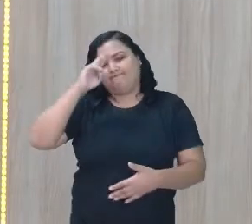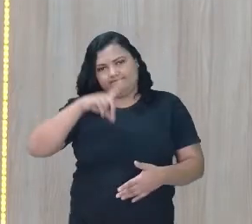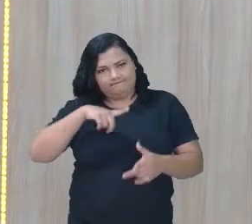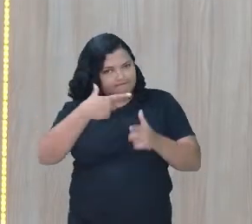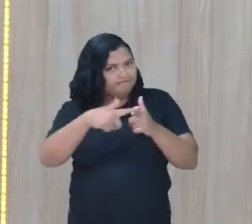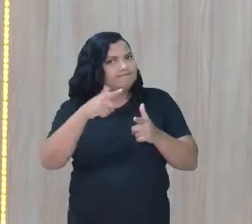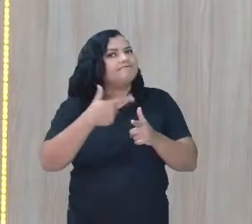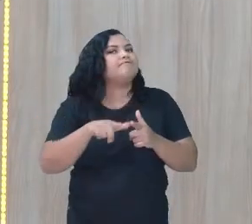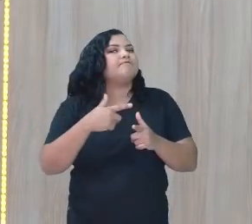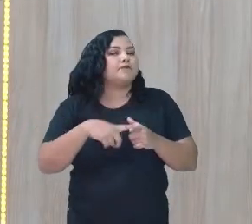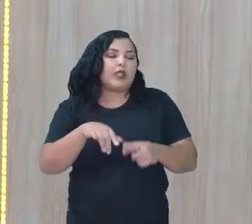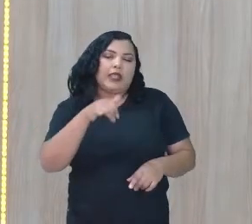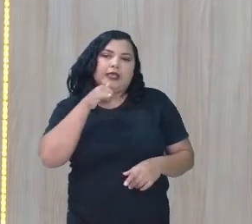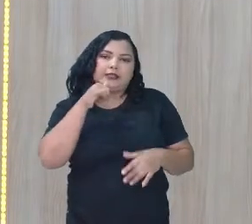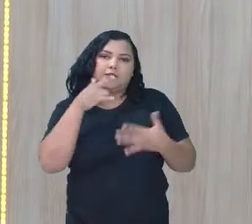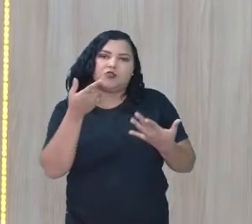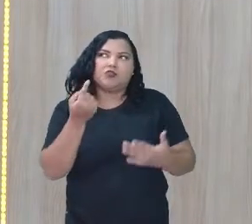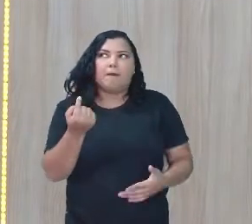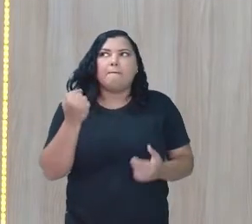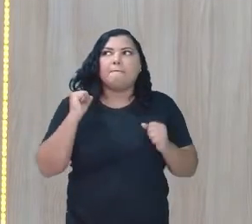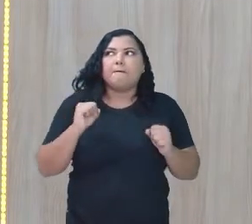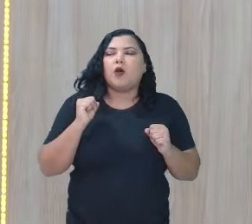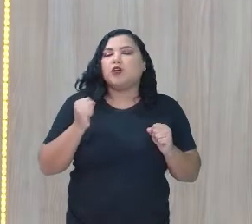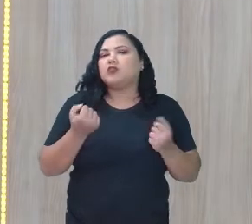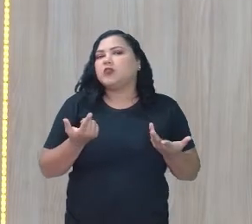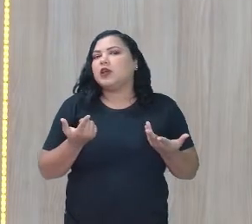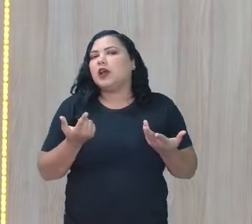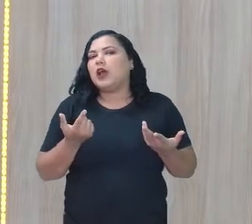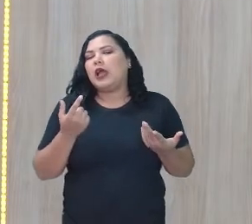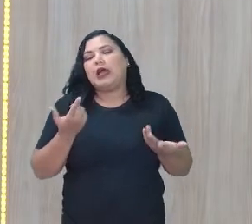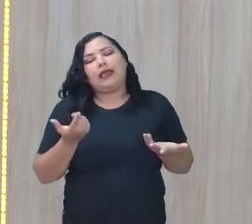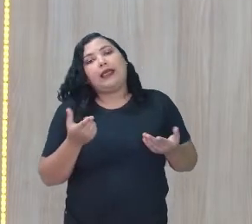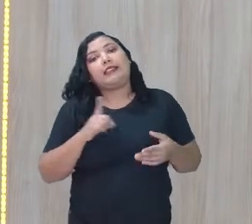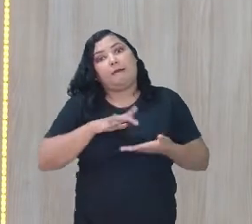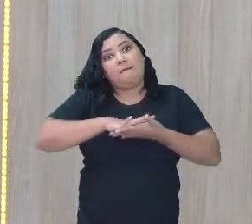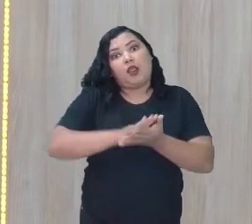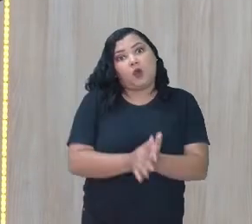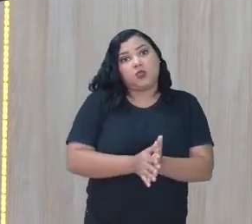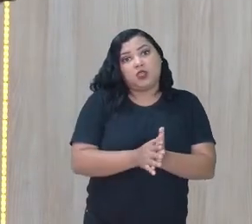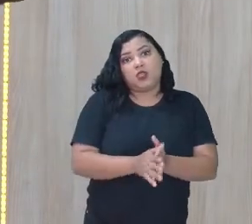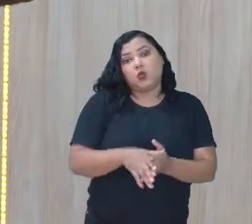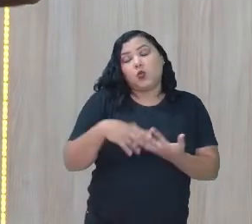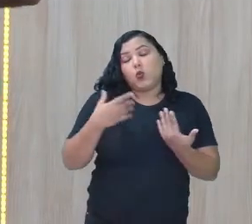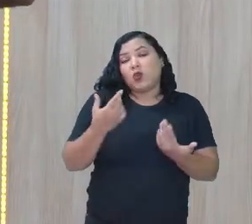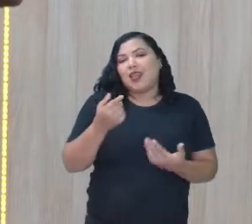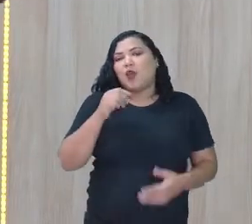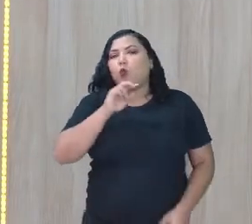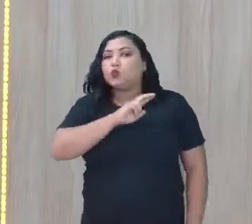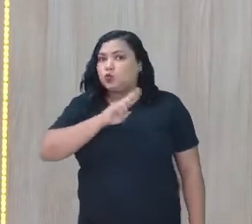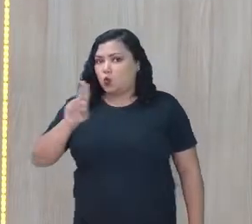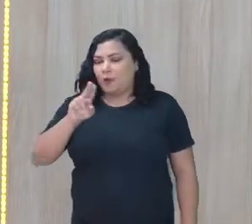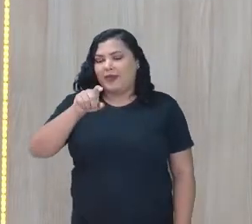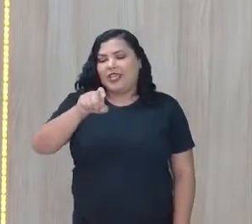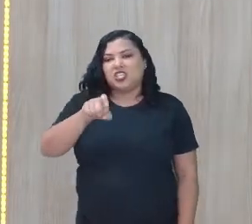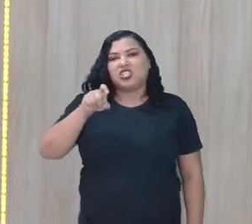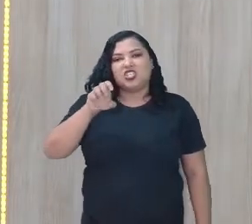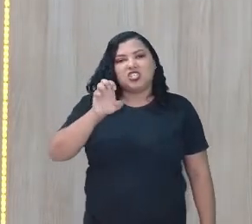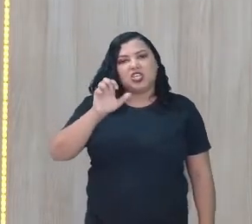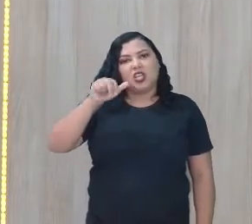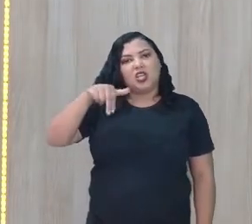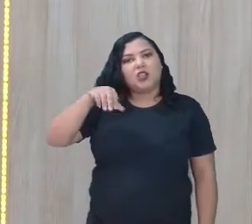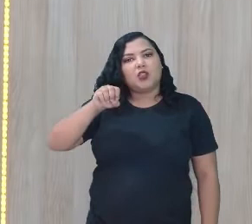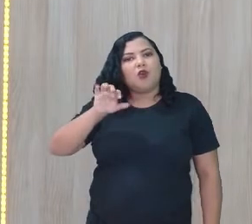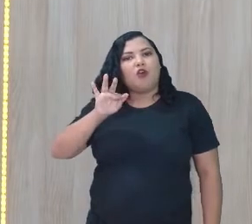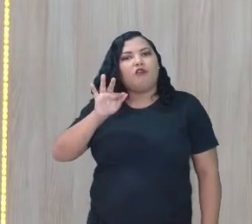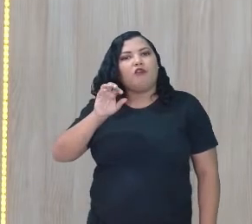de uma perspectiva, por exemplo, né, isso pode gerar problemas como a xenofobia, por exemplo. Então, eu tenho um povo, né, que